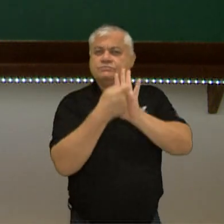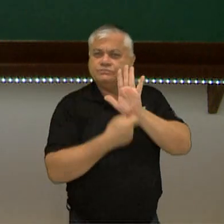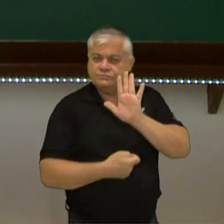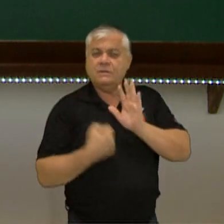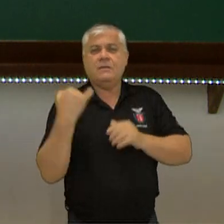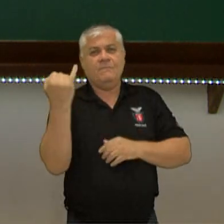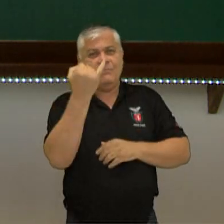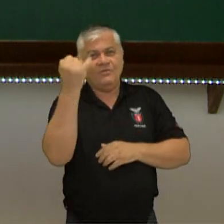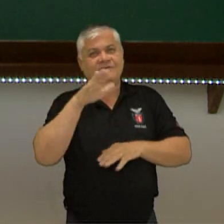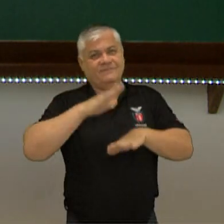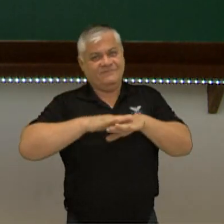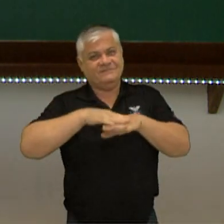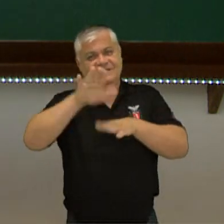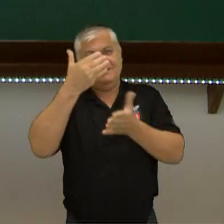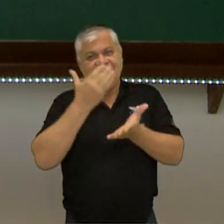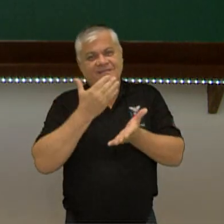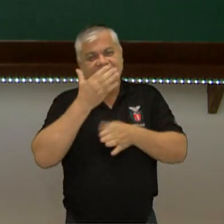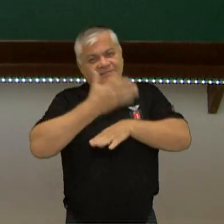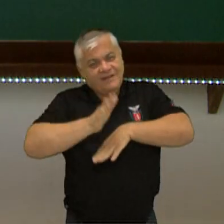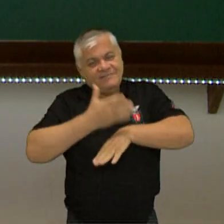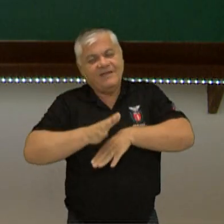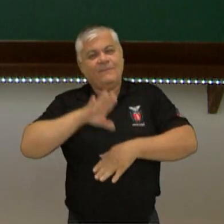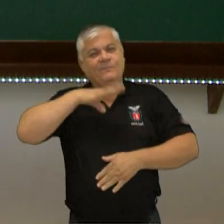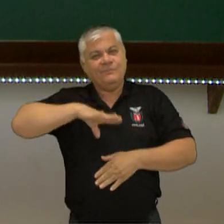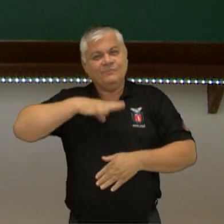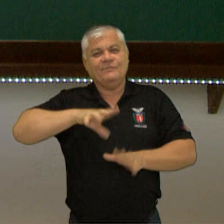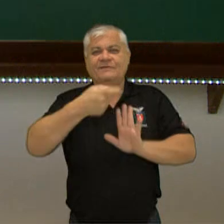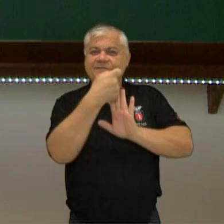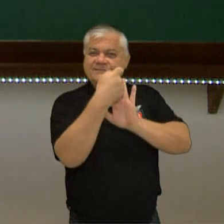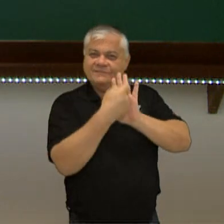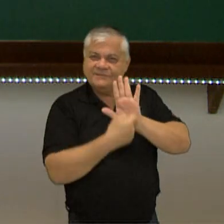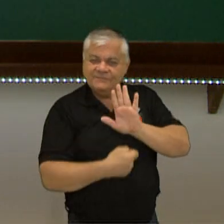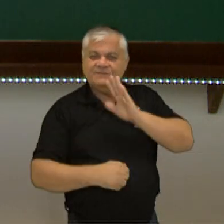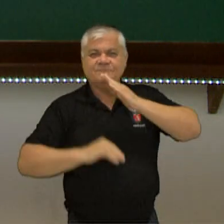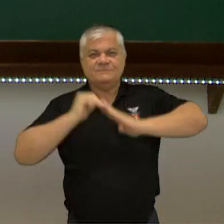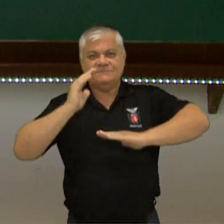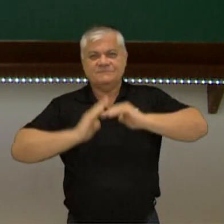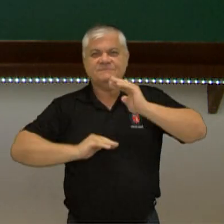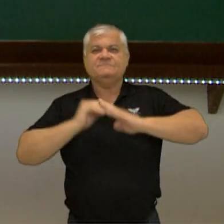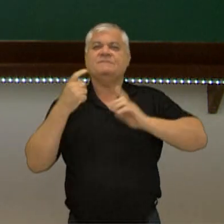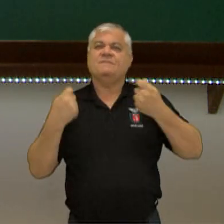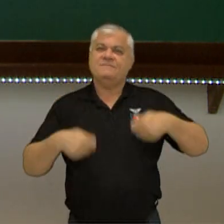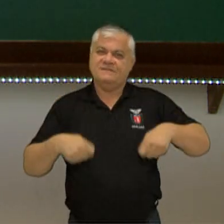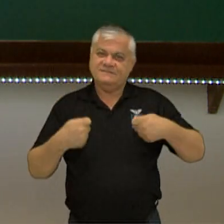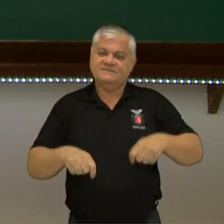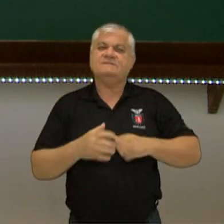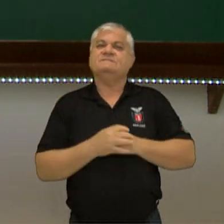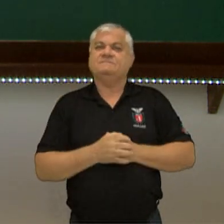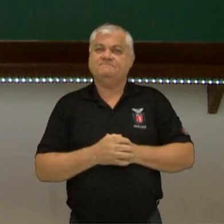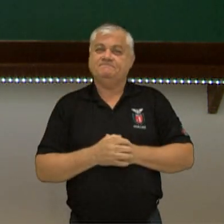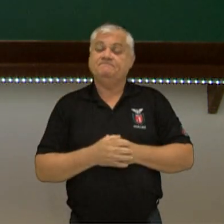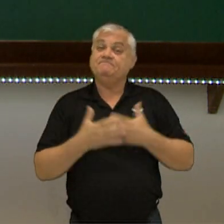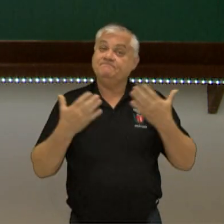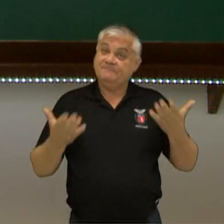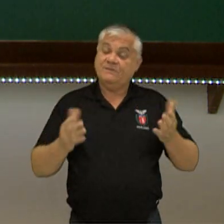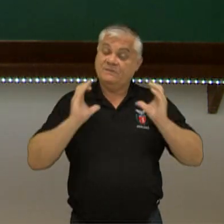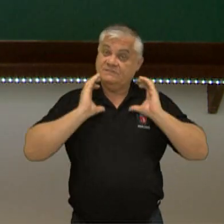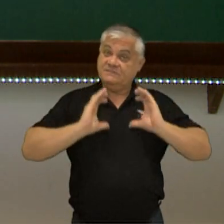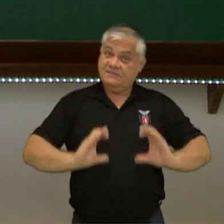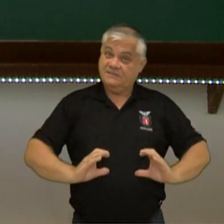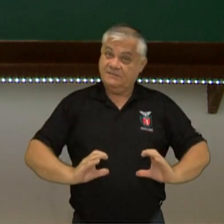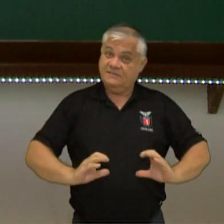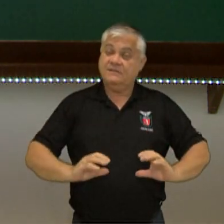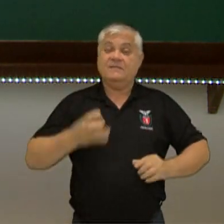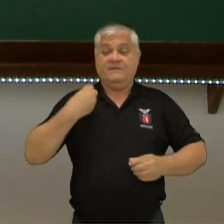que são todas habilidades e competências necessárias para o exercício da cidadania,